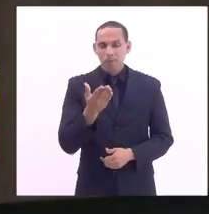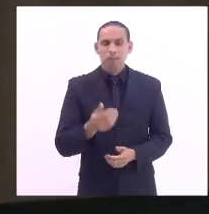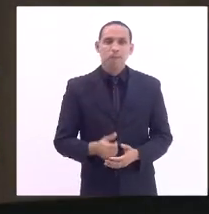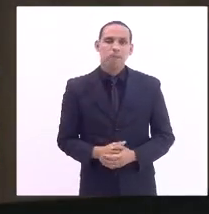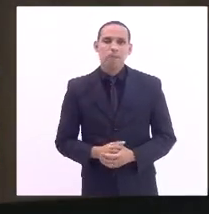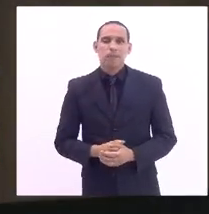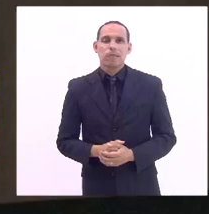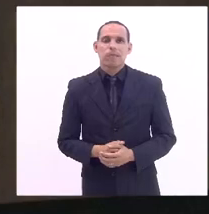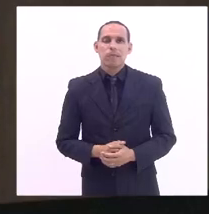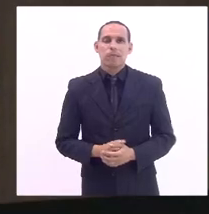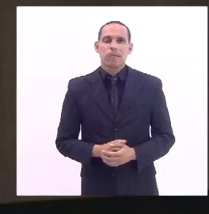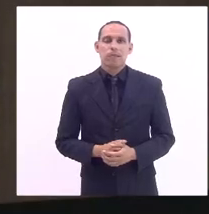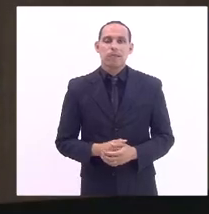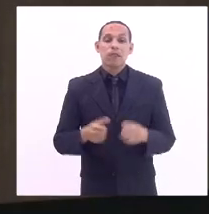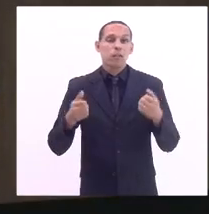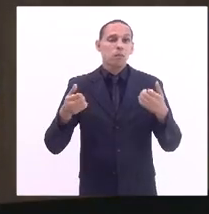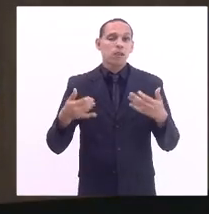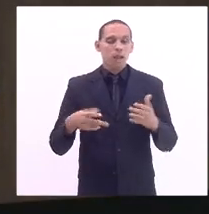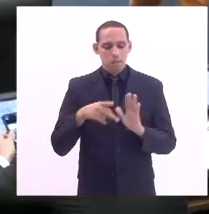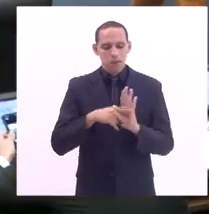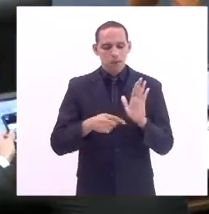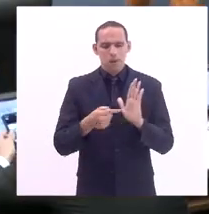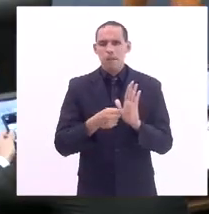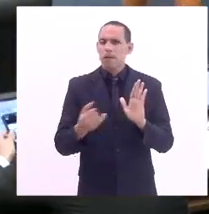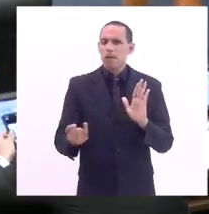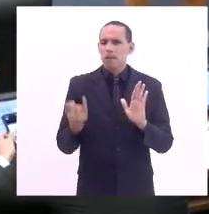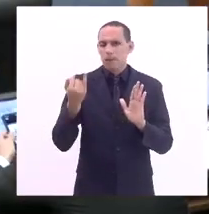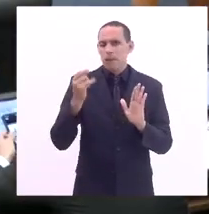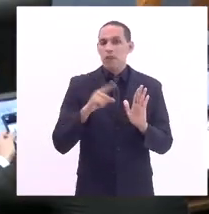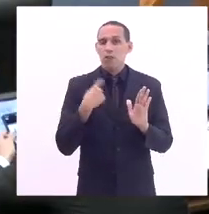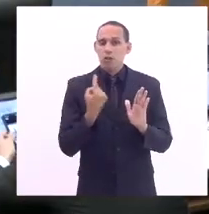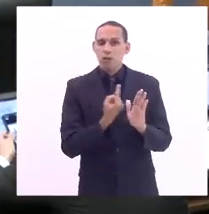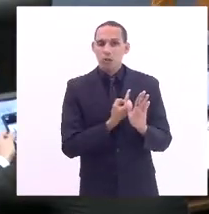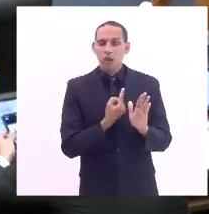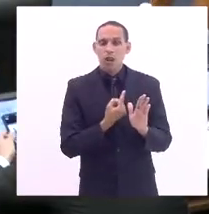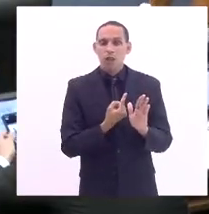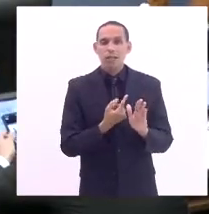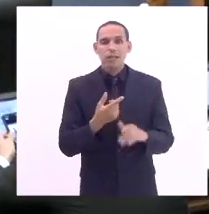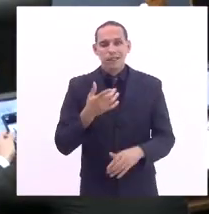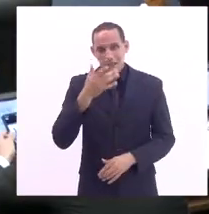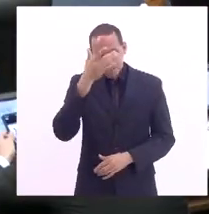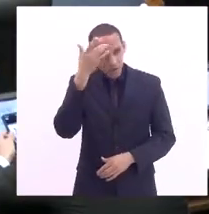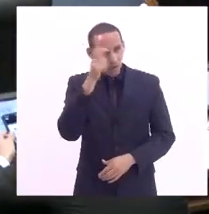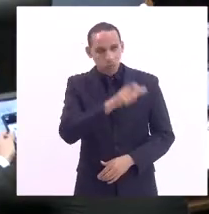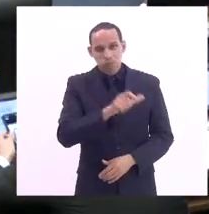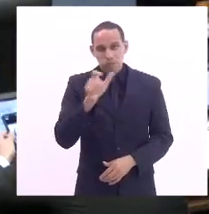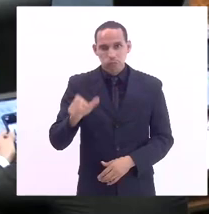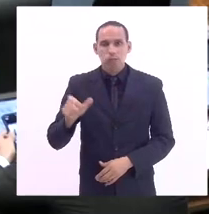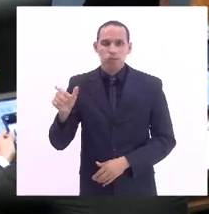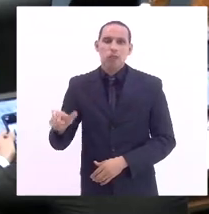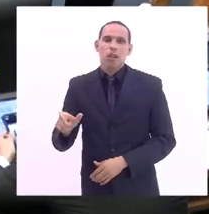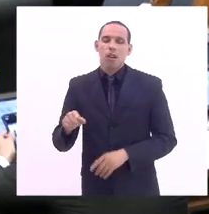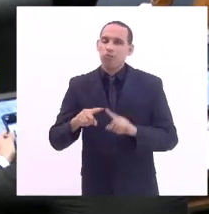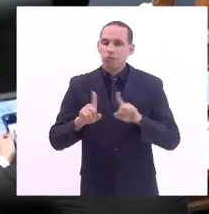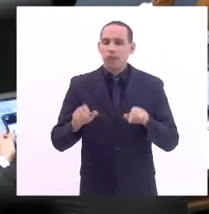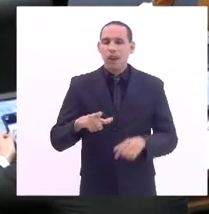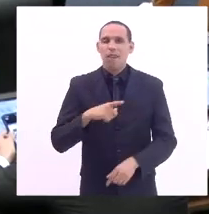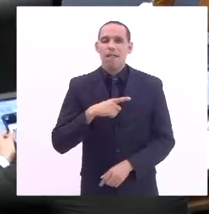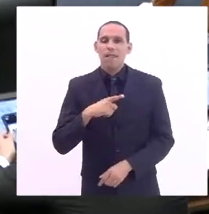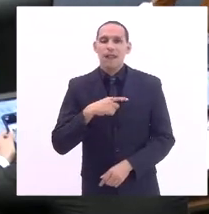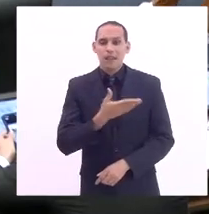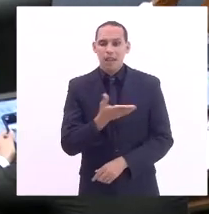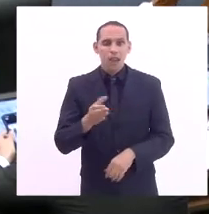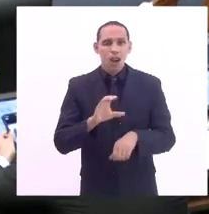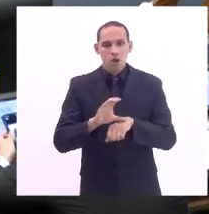Excelência e dizer da importância desse projeto. Nós temos praças que têm capacidade, que têm realmente o